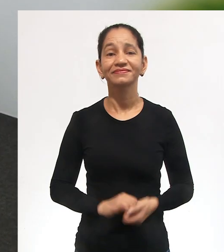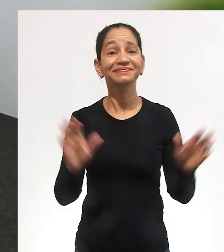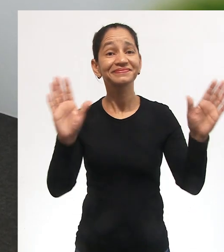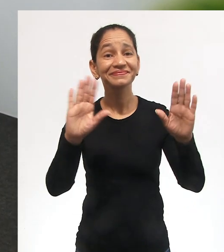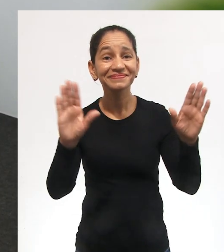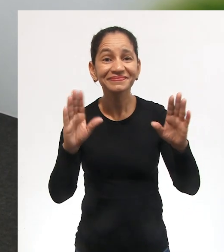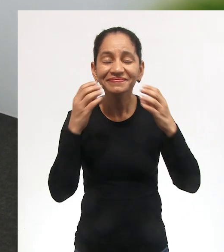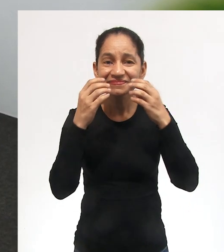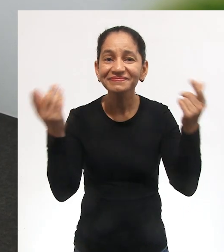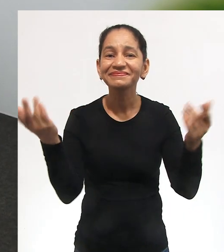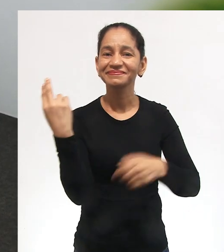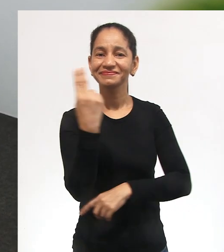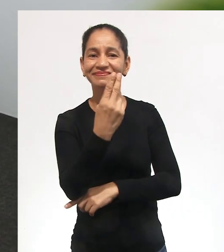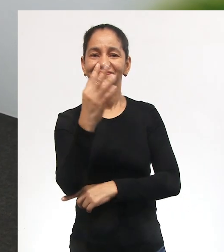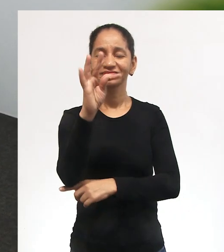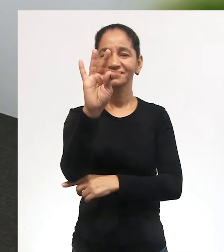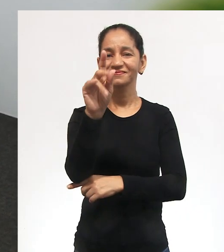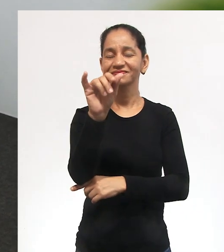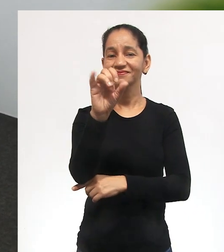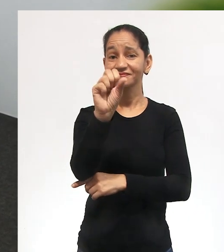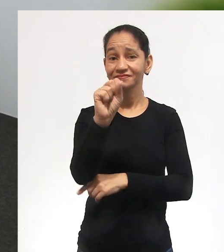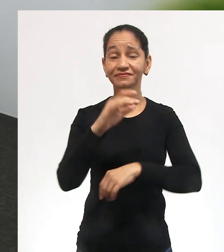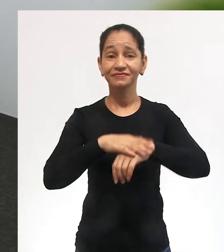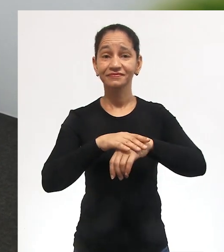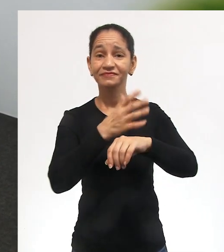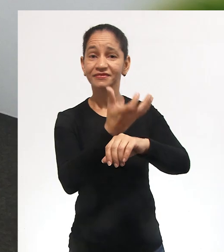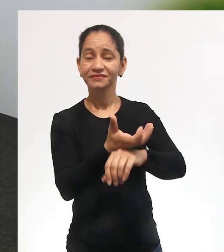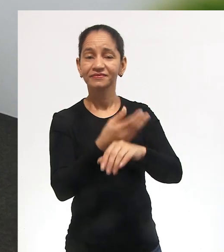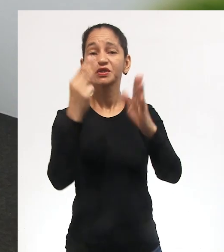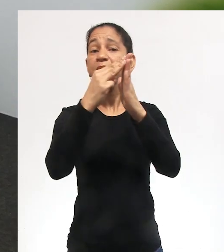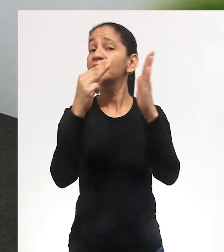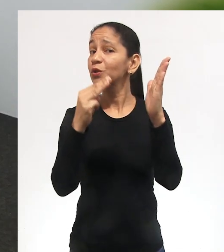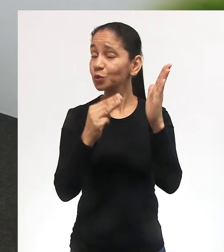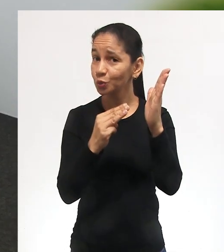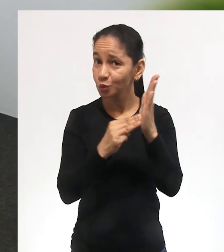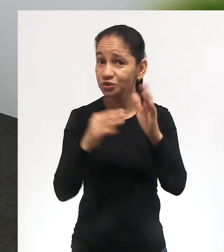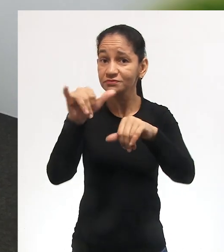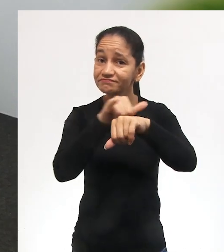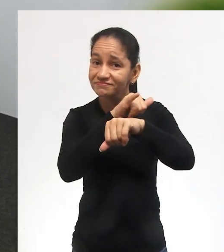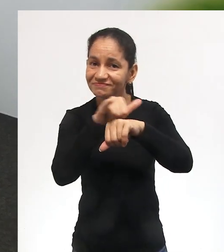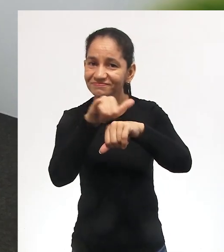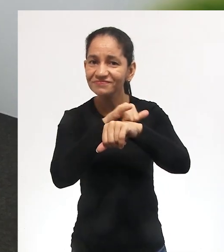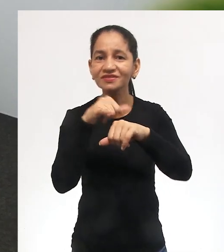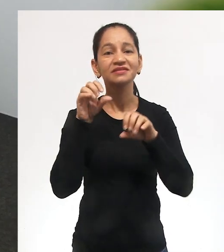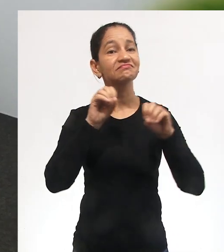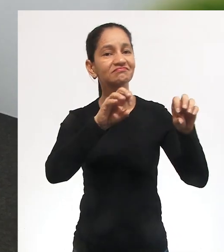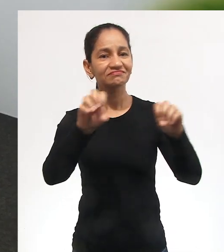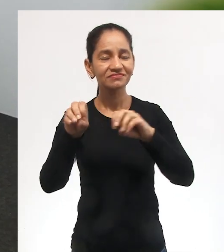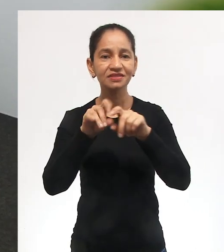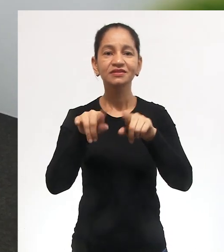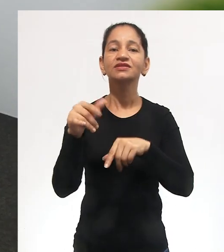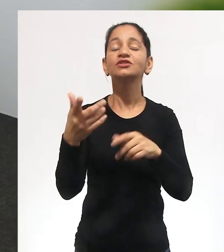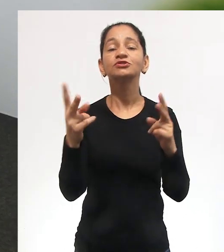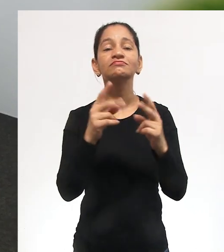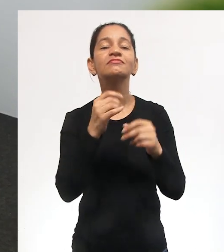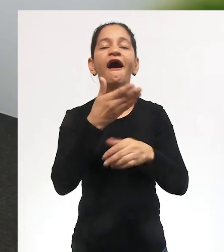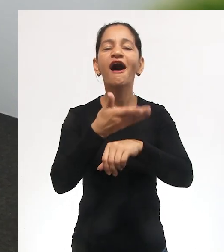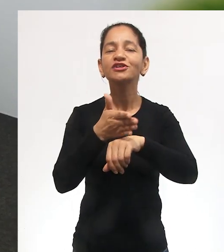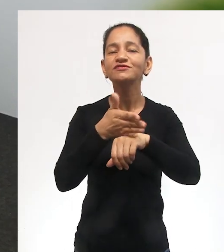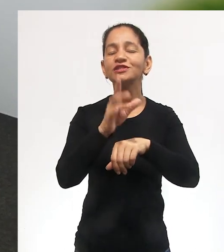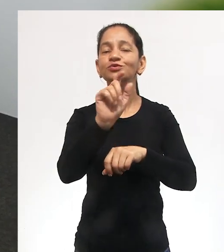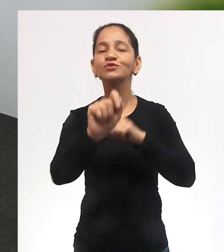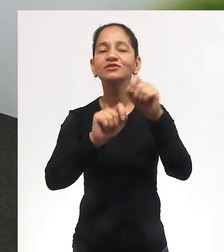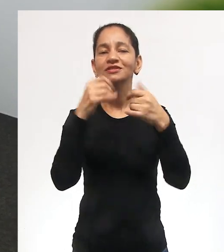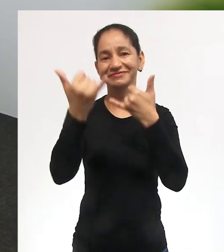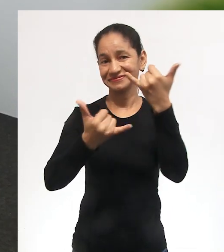Olá, eu me chamo Thaís Feitosa e essa é a disciplina de Metodologias e Estratégias de Ensino de Atividades Recreativas. E